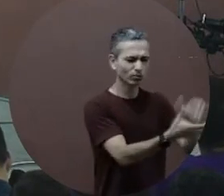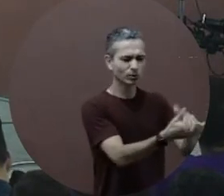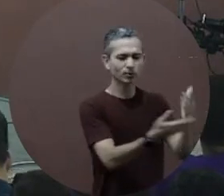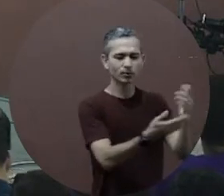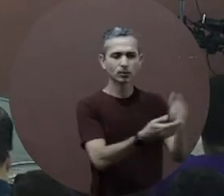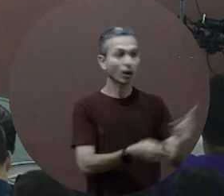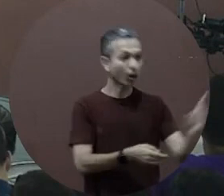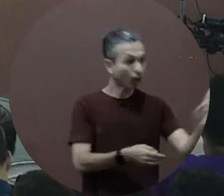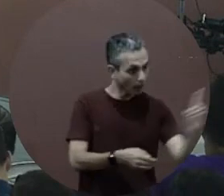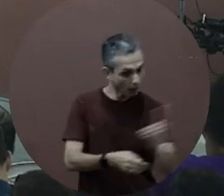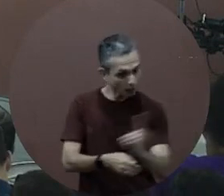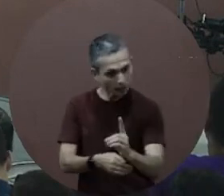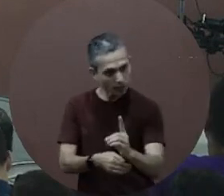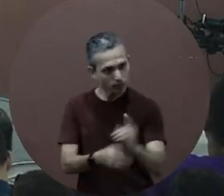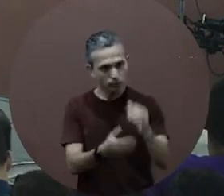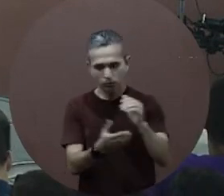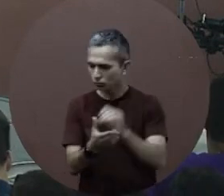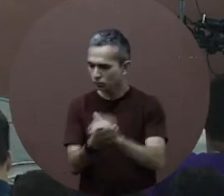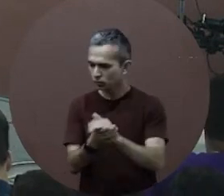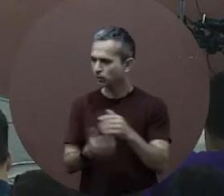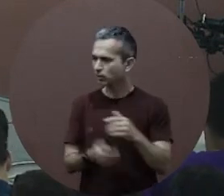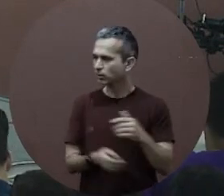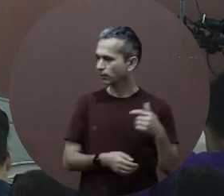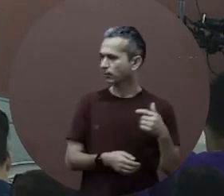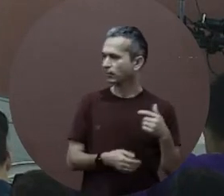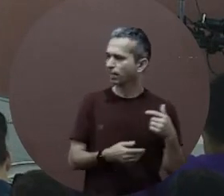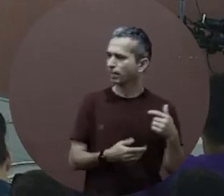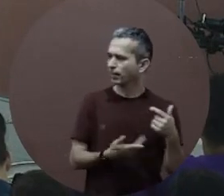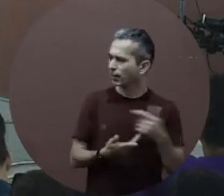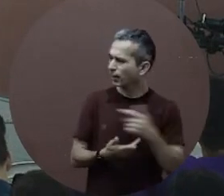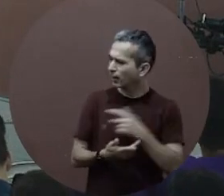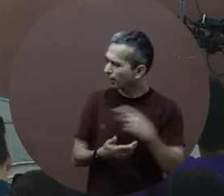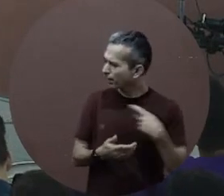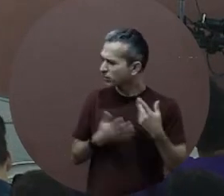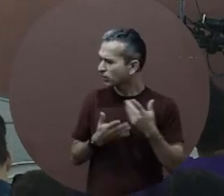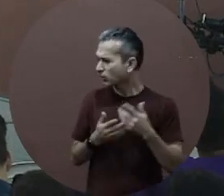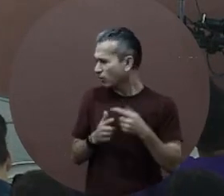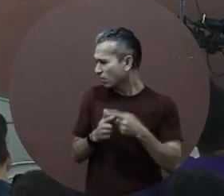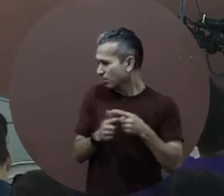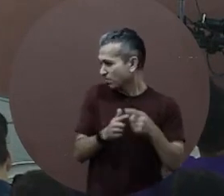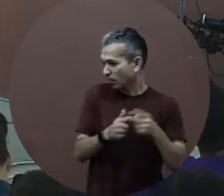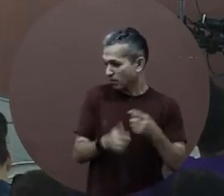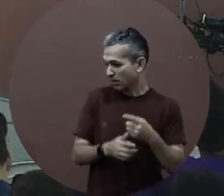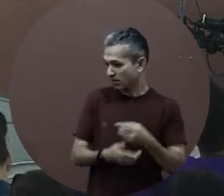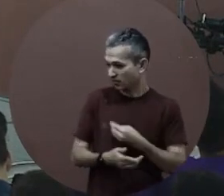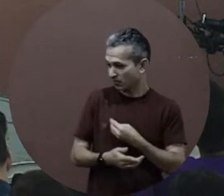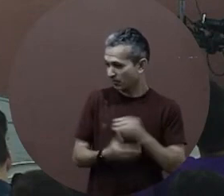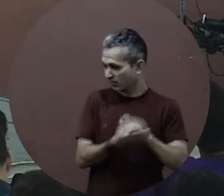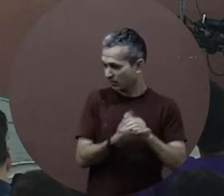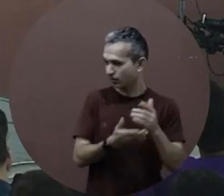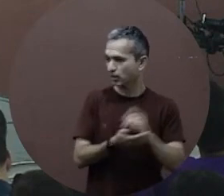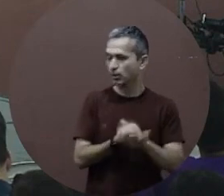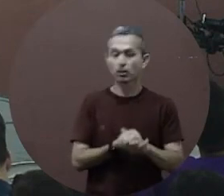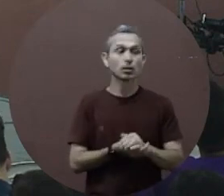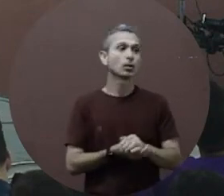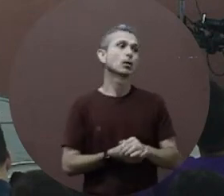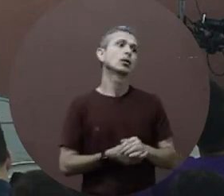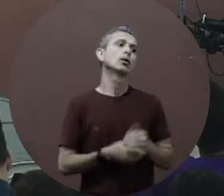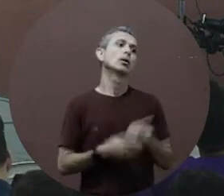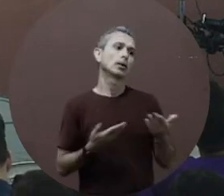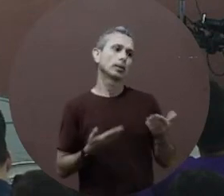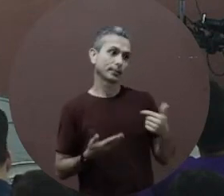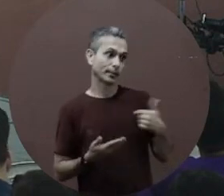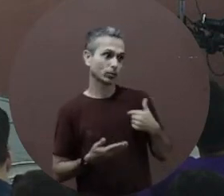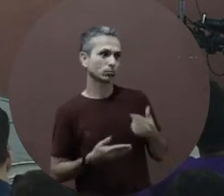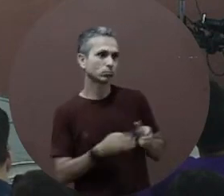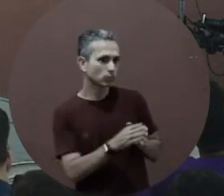chegar em oficina, você passa 10 anos sem trocar o óleo do carro, sem fazer uma única manutenção. Aí chega lá na loja de Silas, ei, eu